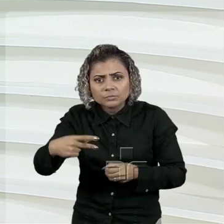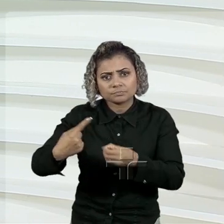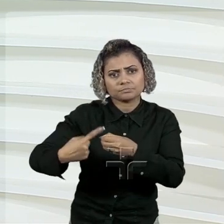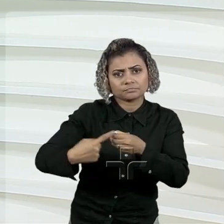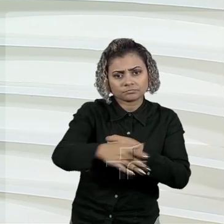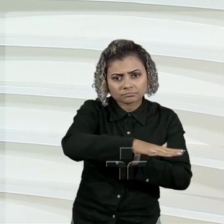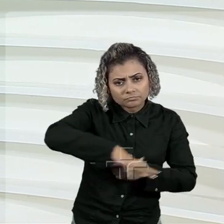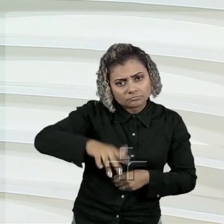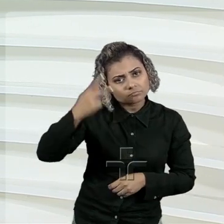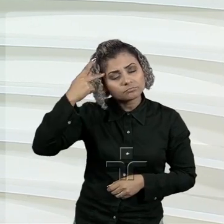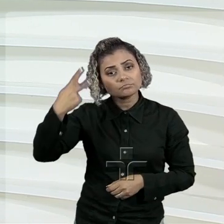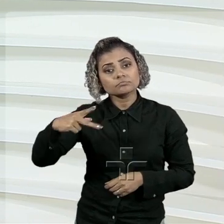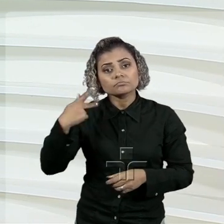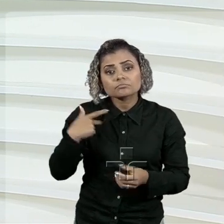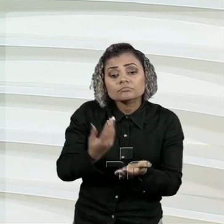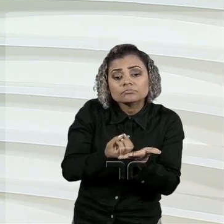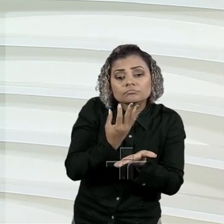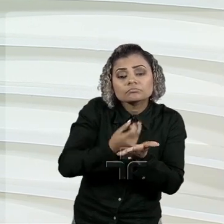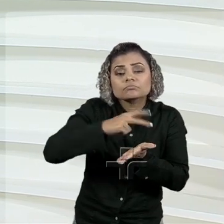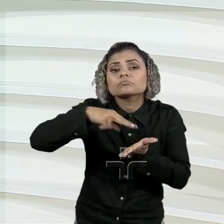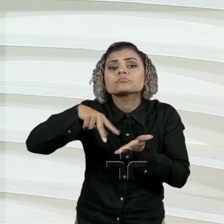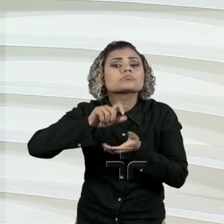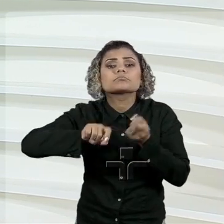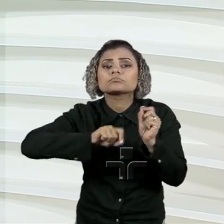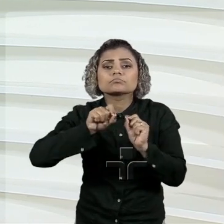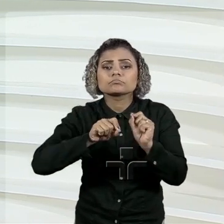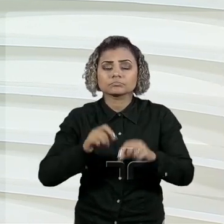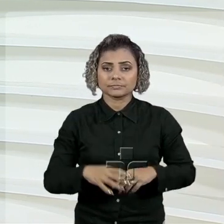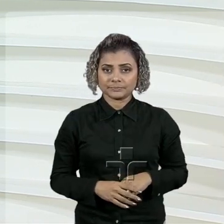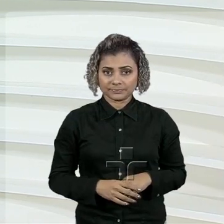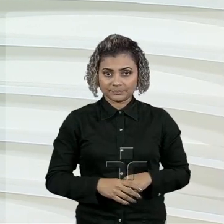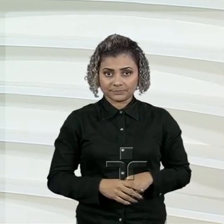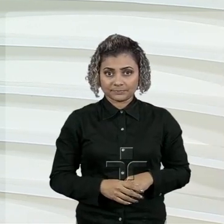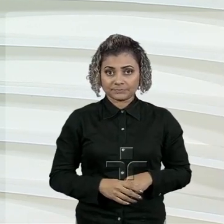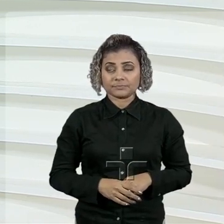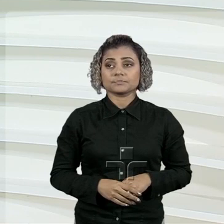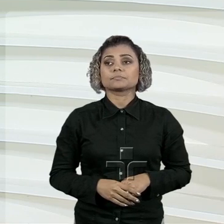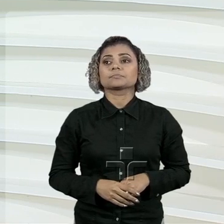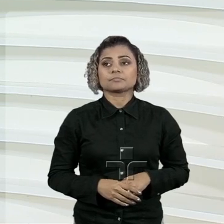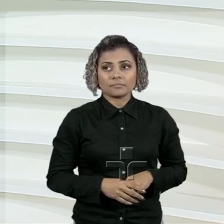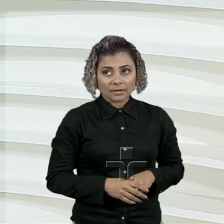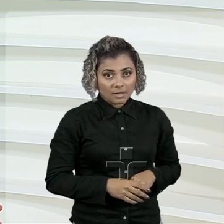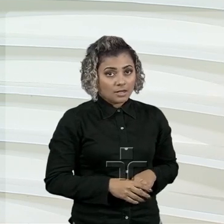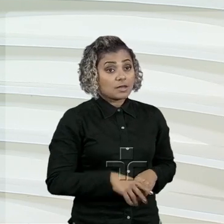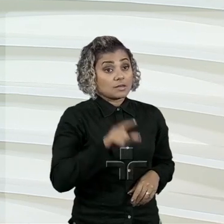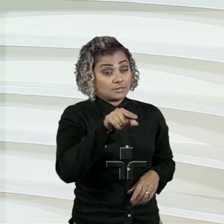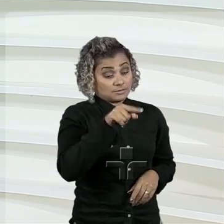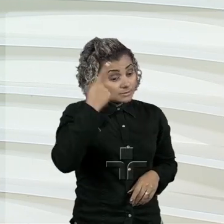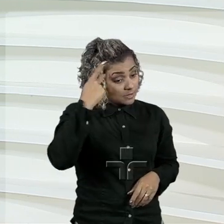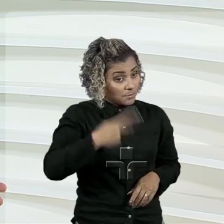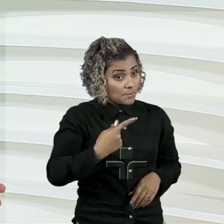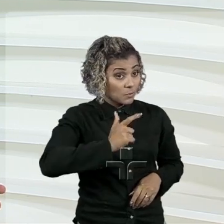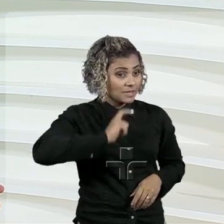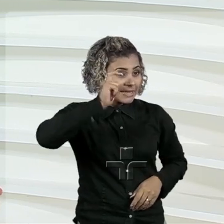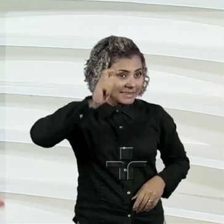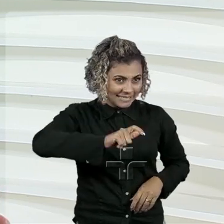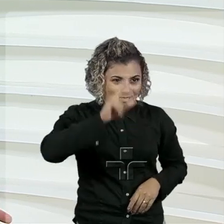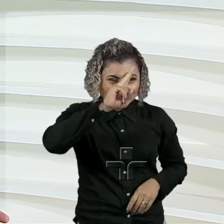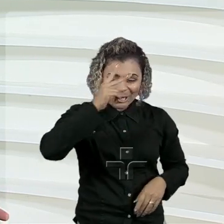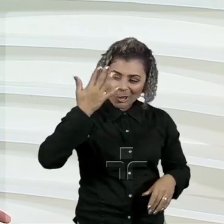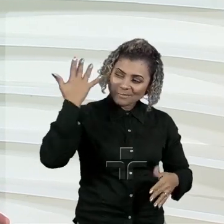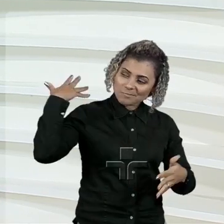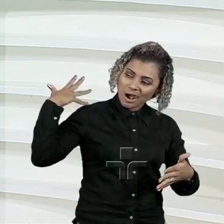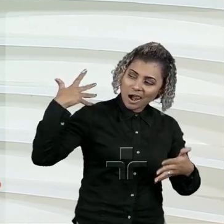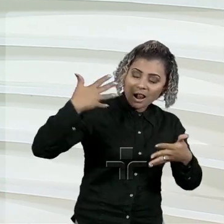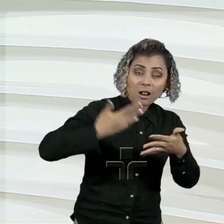no processo de alfabetização? Primeiro, eu acho que São Paulo tem uma história muito interessante, muito bonita aqui no processo